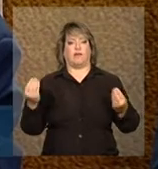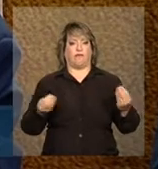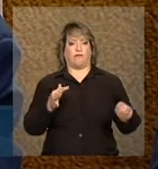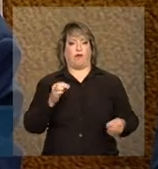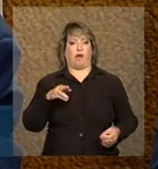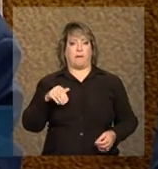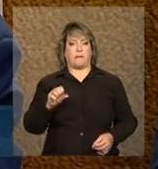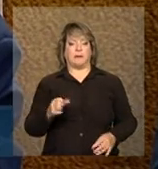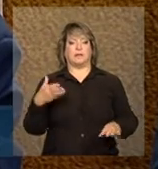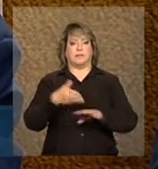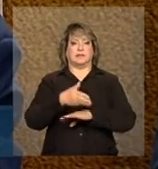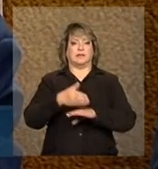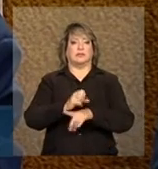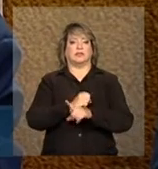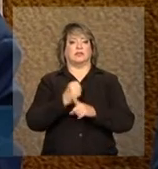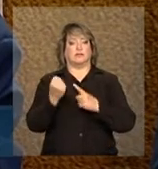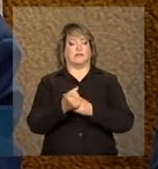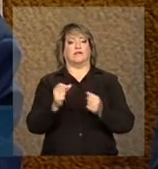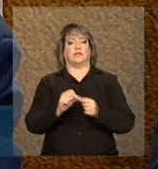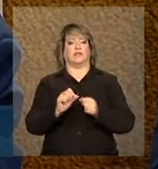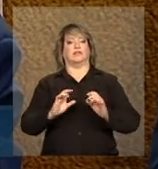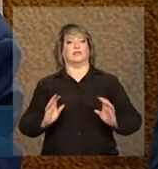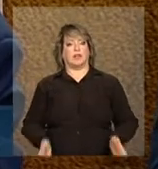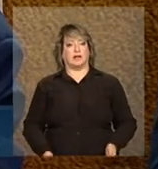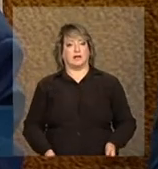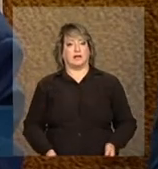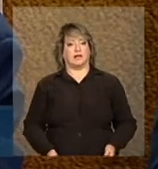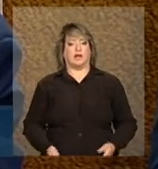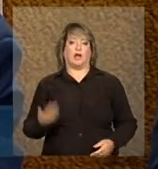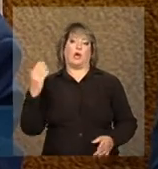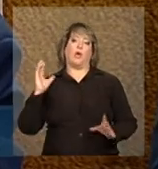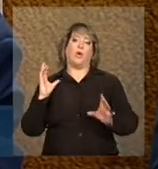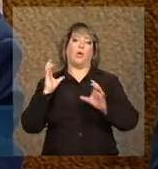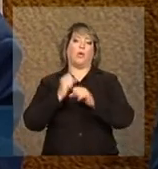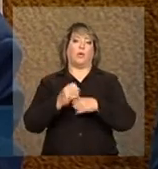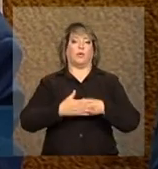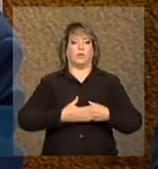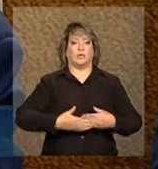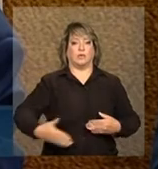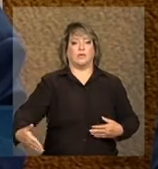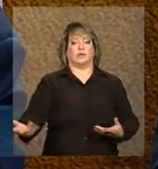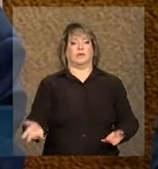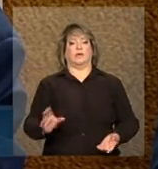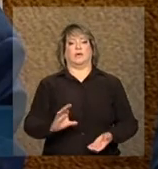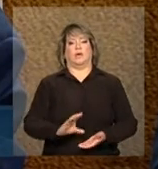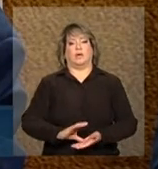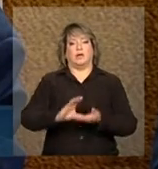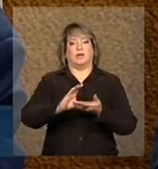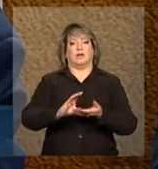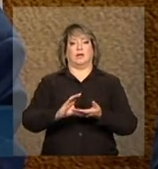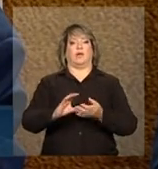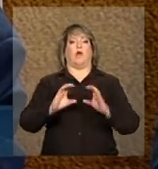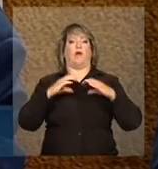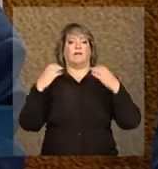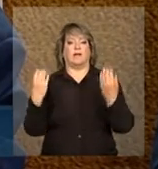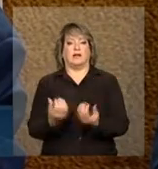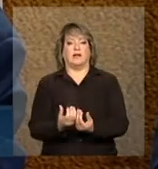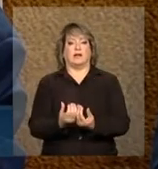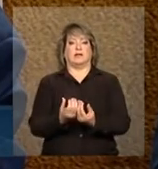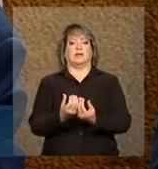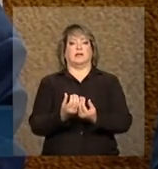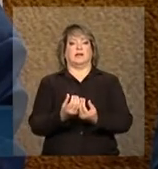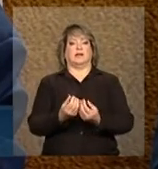né, de participação social construídos ao longo desse tempo, conselhos, conferências,